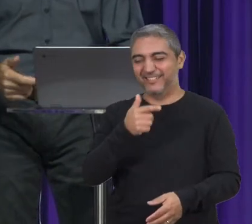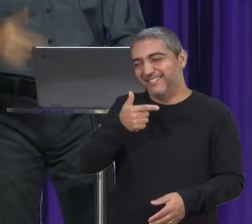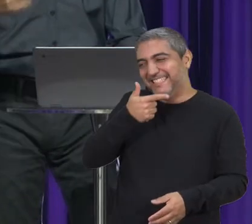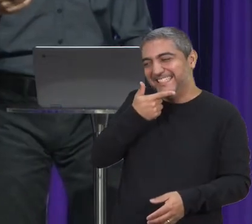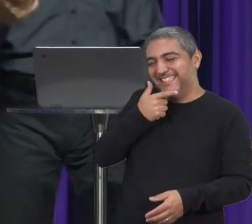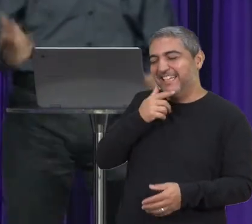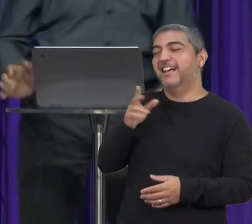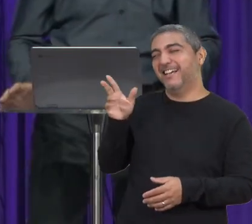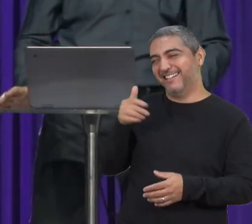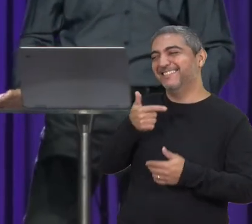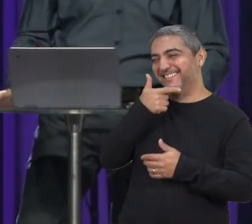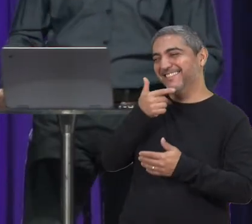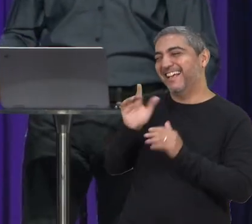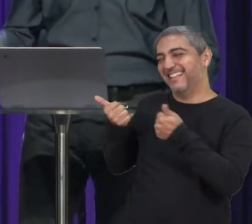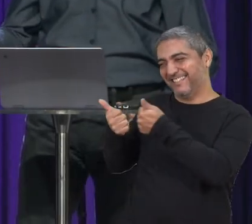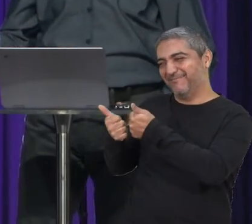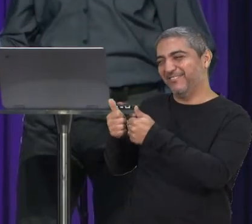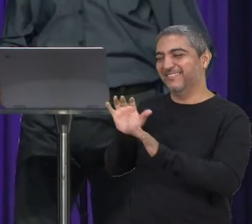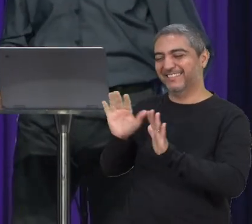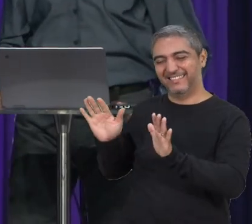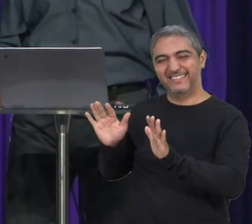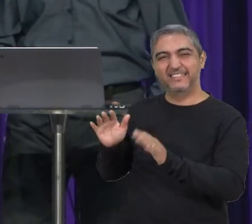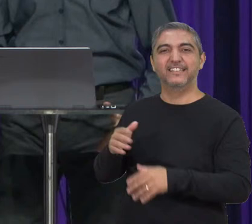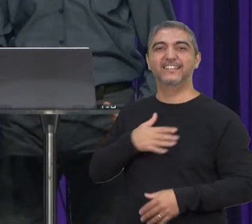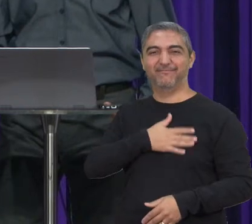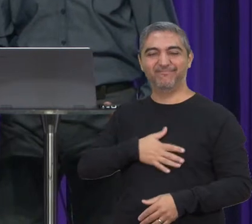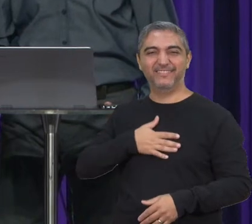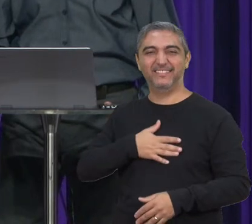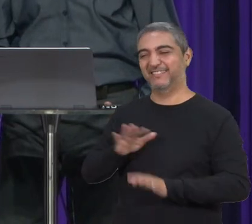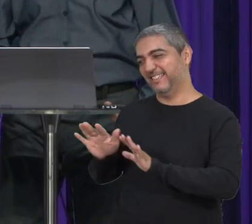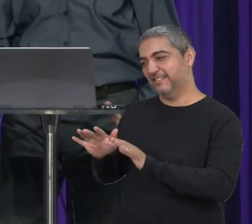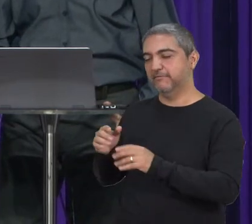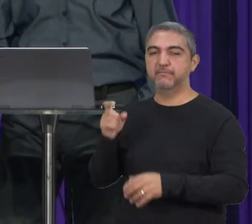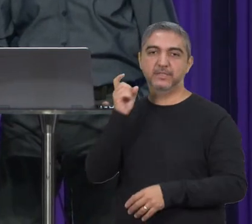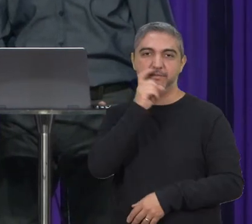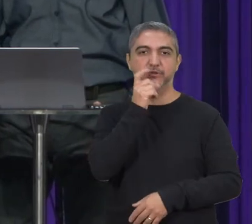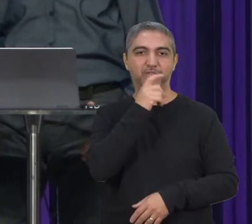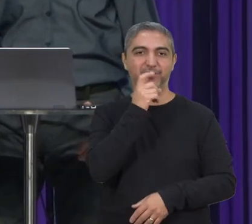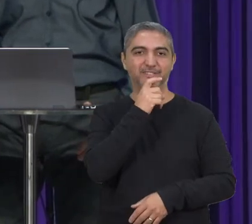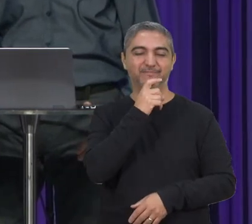irritada e muito impaciente, e eu tenho que admitir isso também.